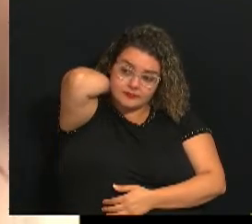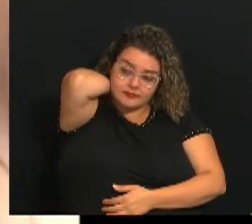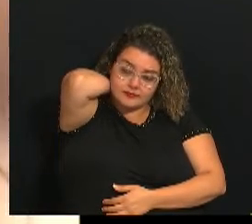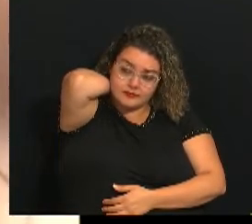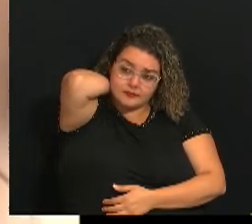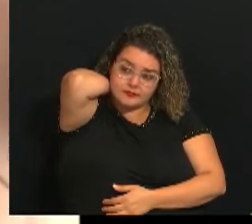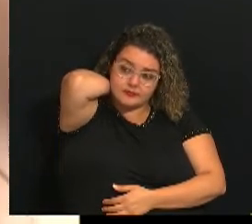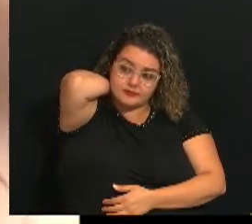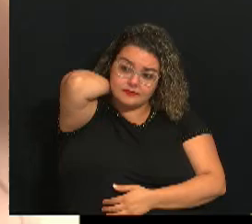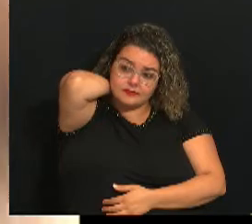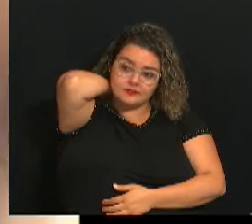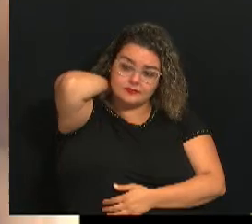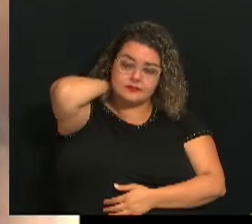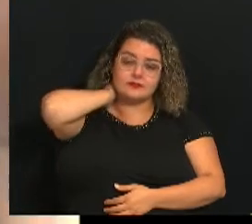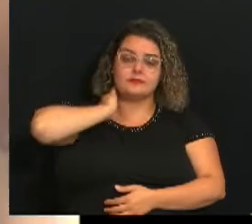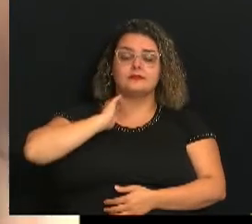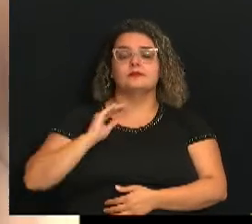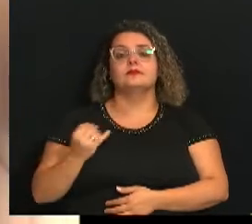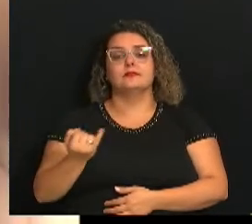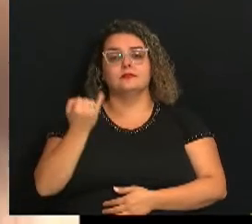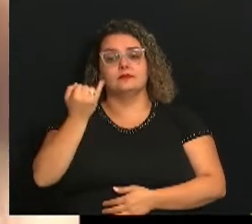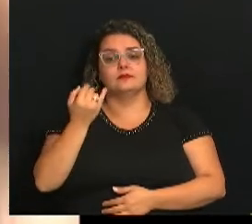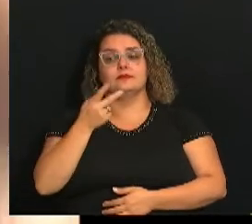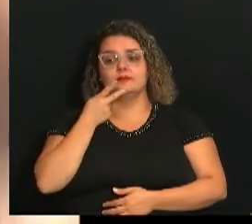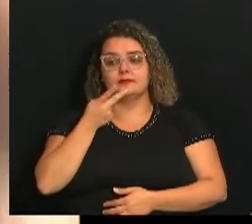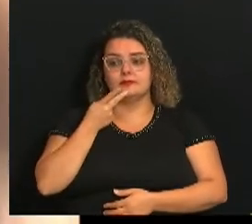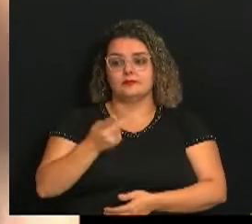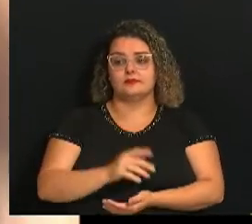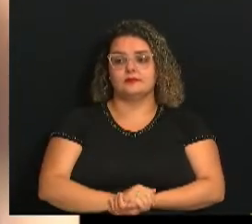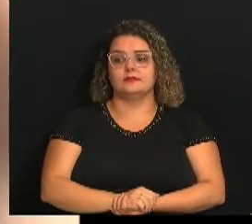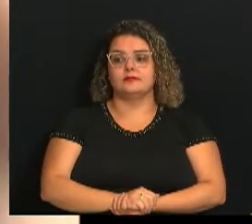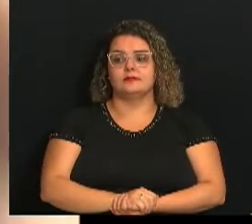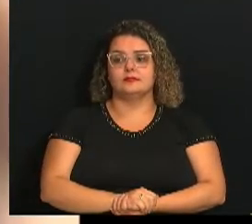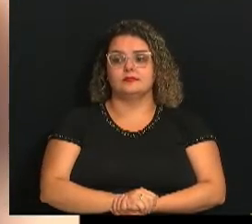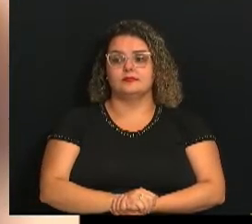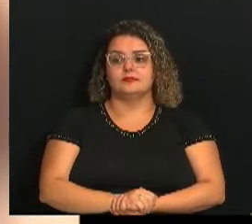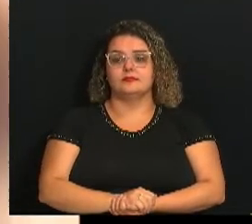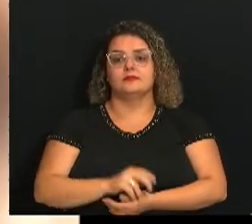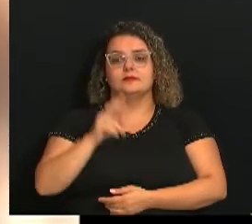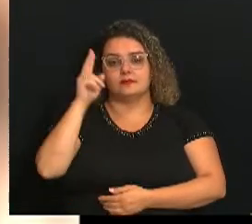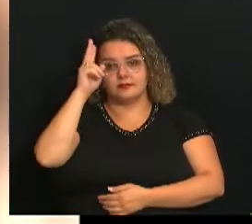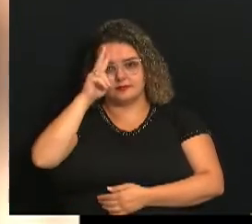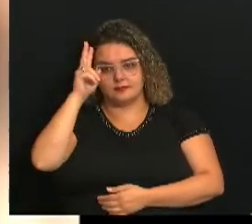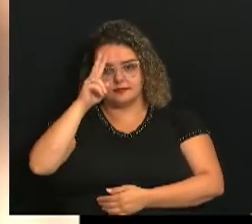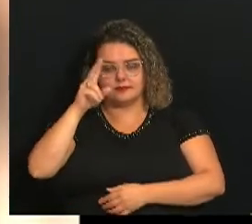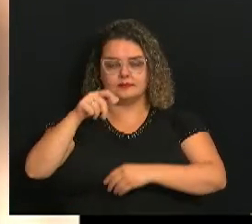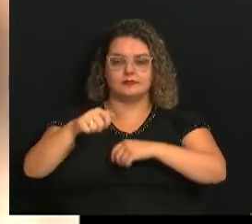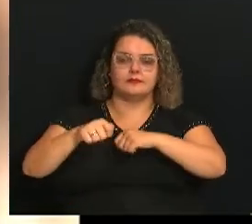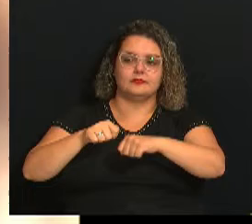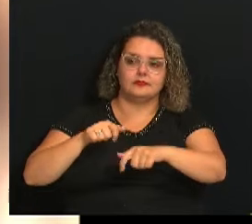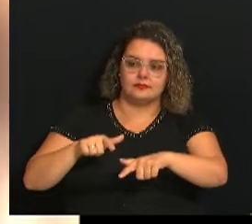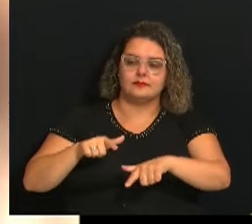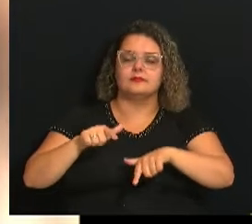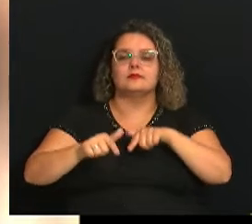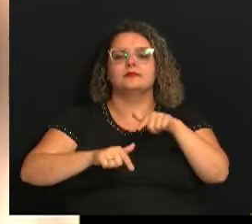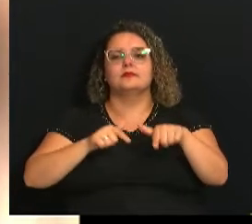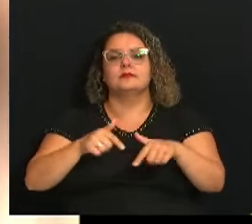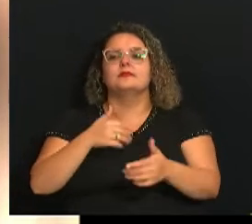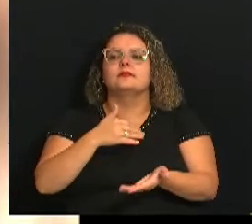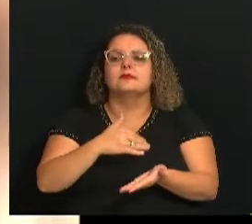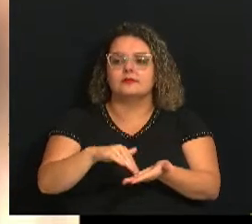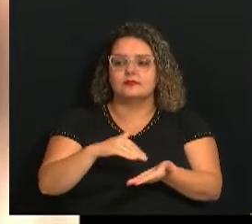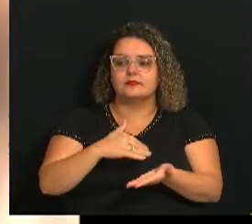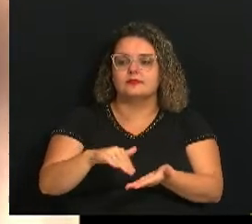dizer de que lugar eu vou falar, né? Eu sou historiadora de formação, trabalhei na Secretaria de